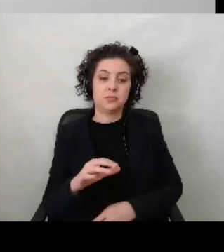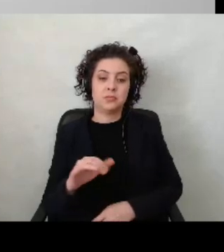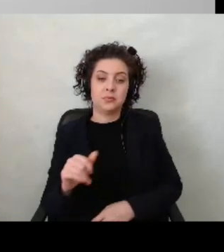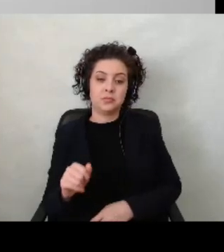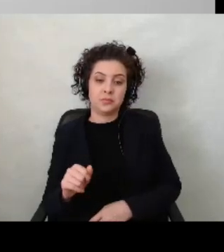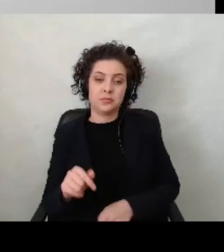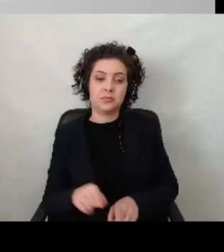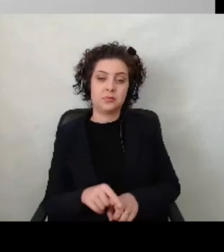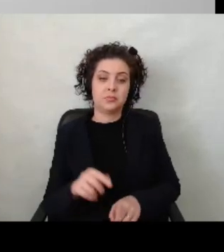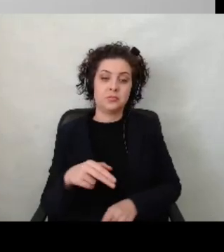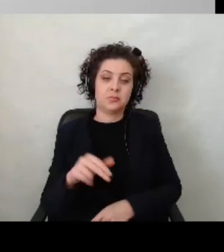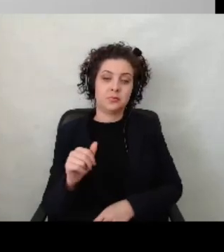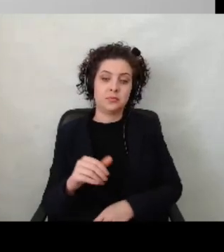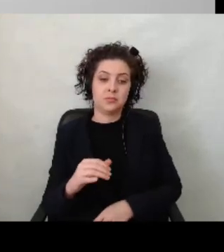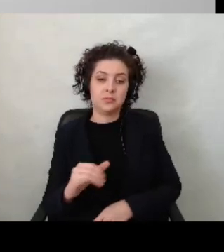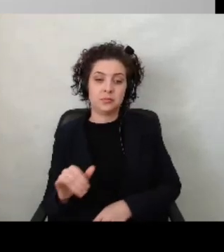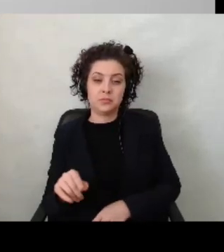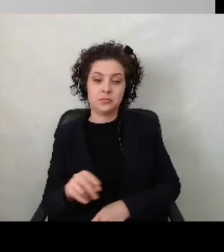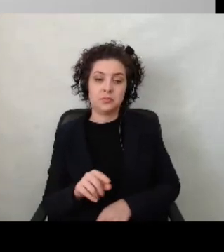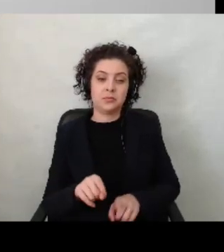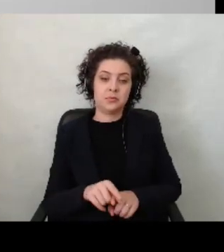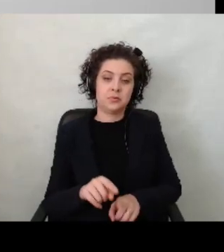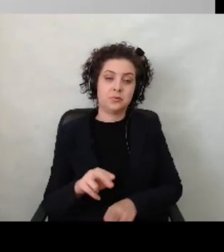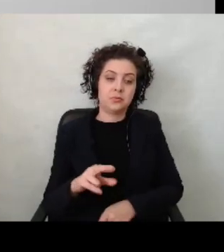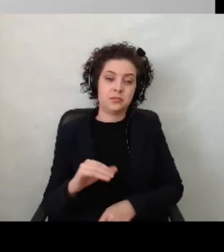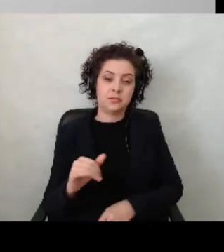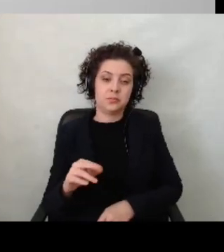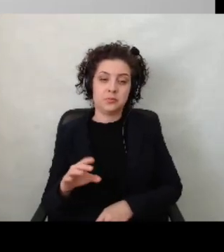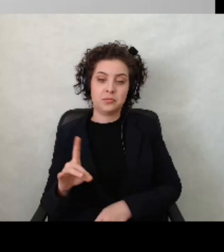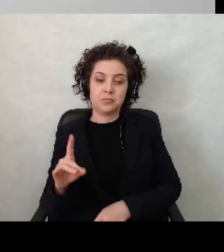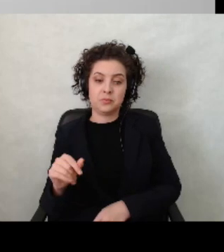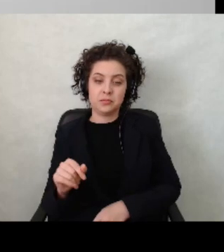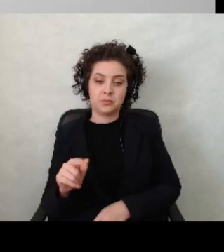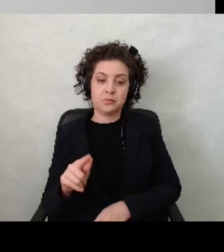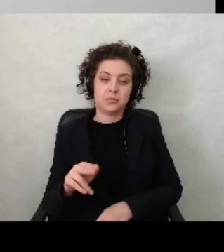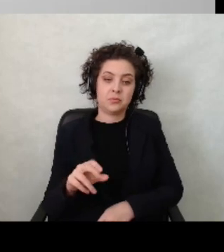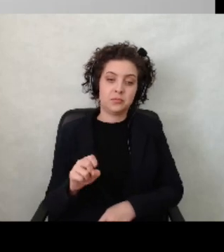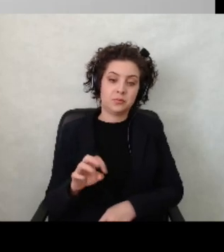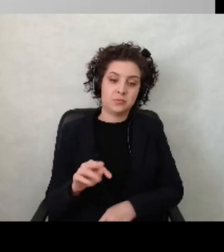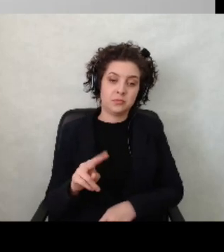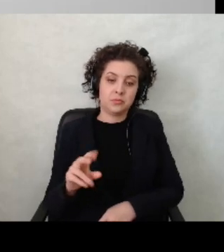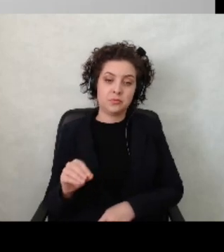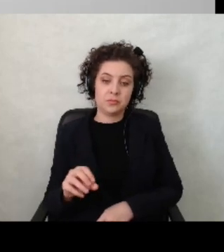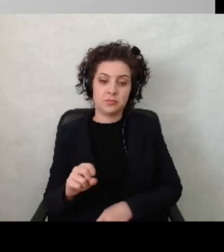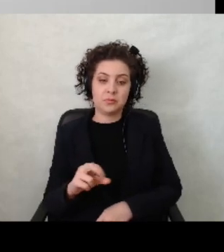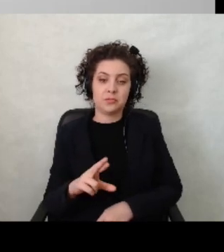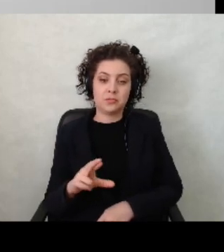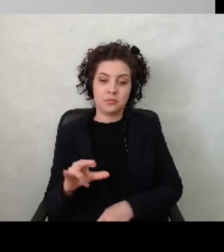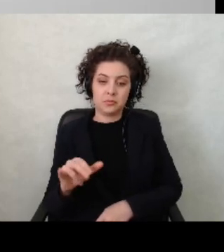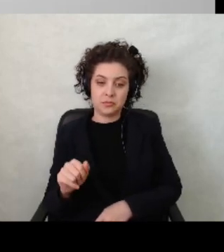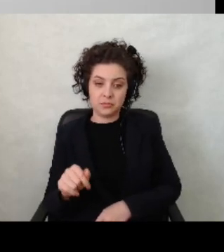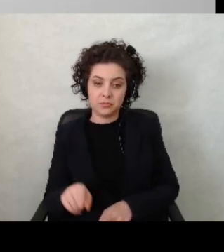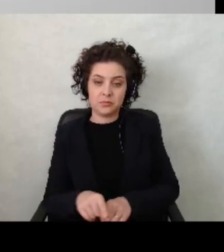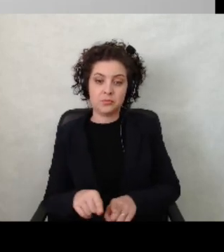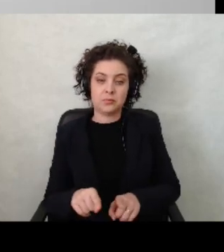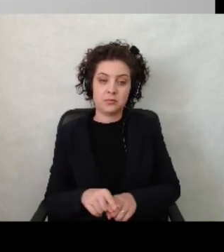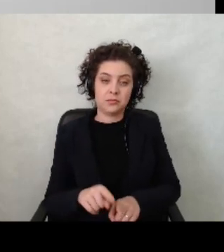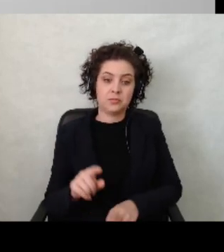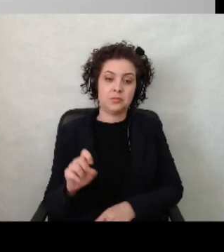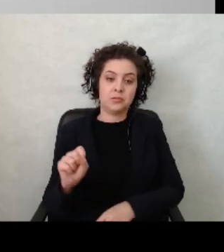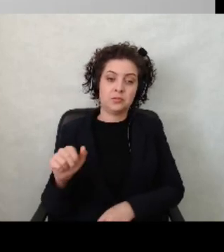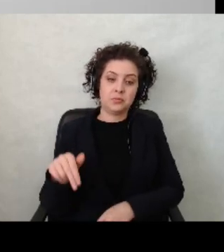doutor Ricardo Dias, o professor Gustavo e a professora Soraya, e também o doutor Sam, que permitiu que nós realizássemos